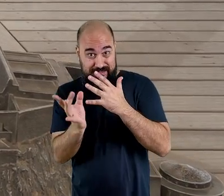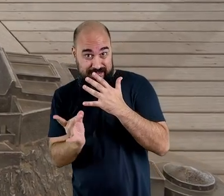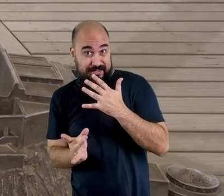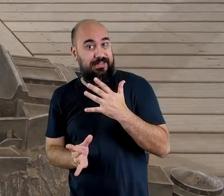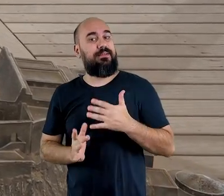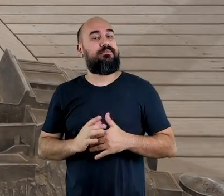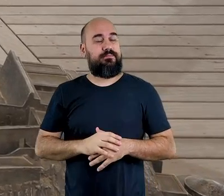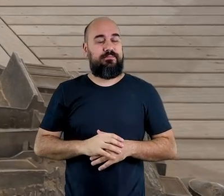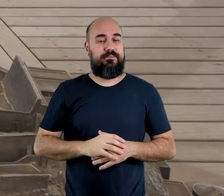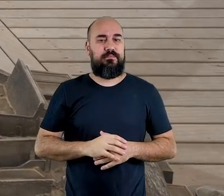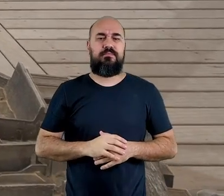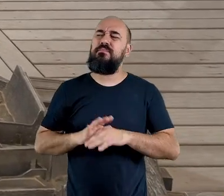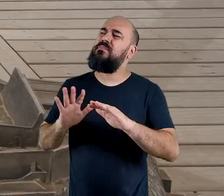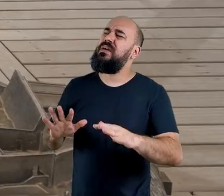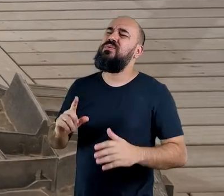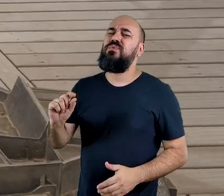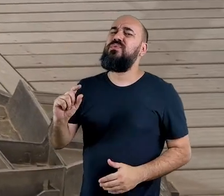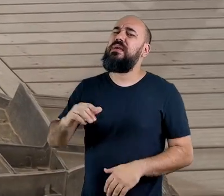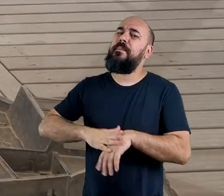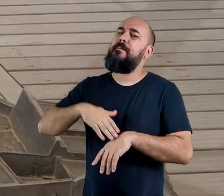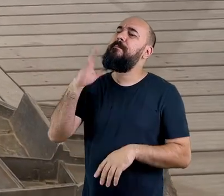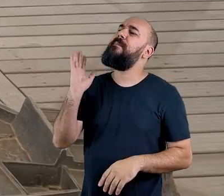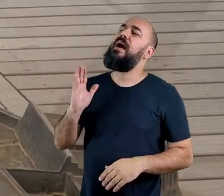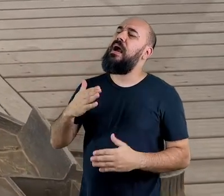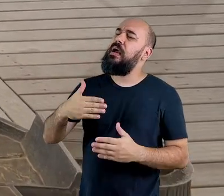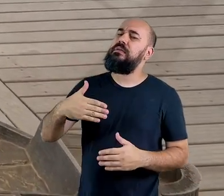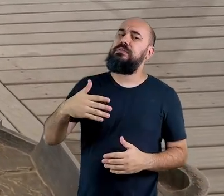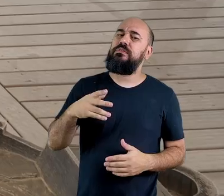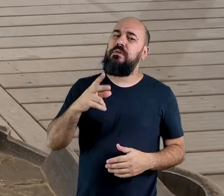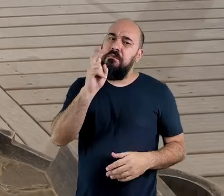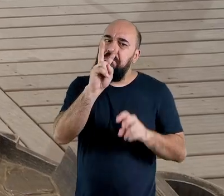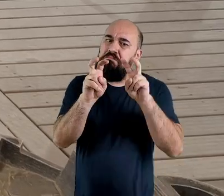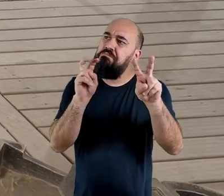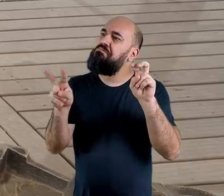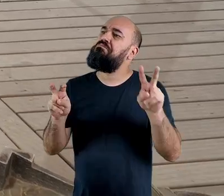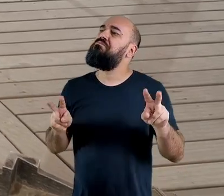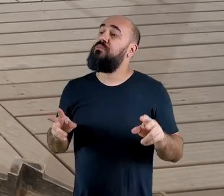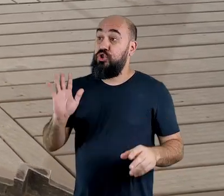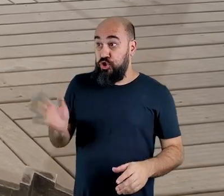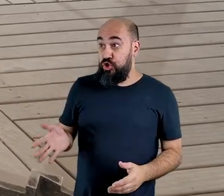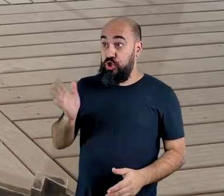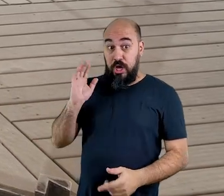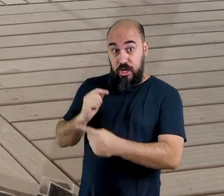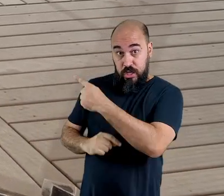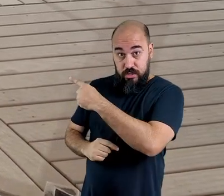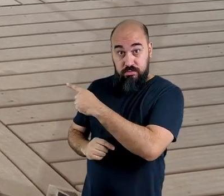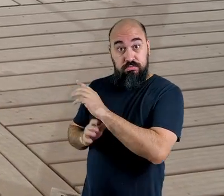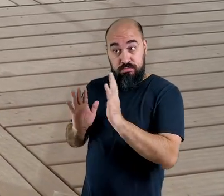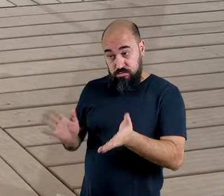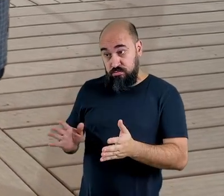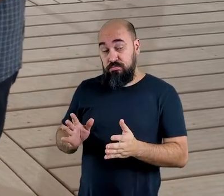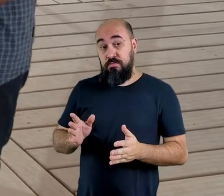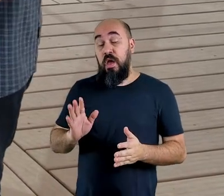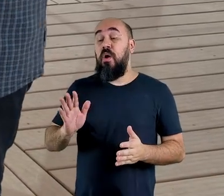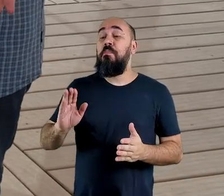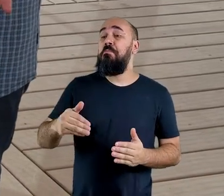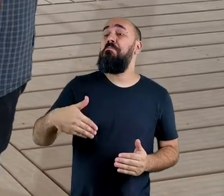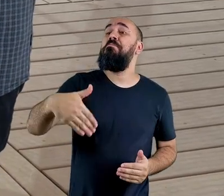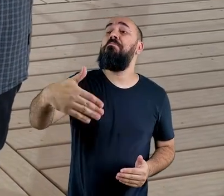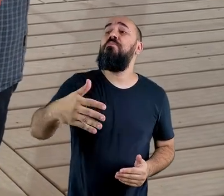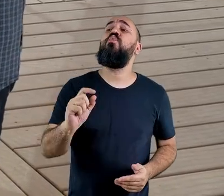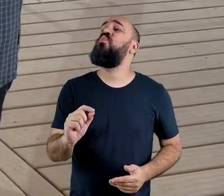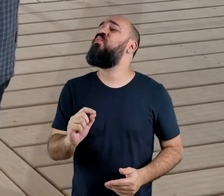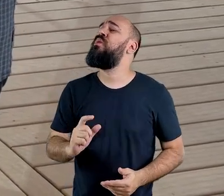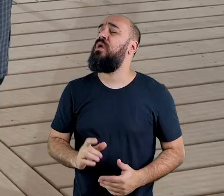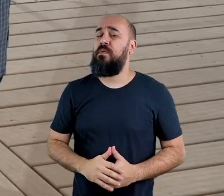tem mais nos aguardando daqui para frente? O que nós vamos ver mais? Nós já vimos essa parte, mas o que nos aguarda ainda para frente? Portanto,